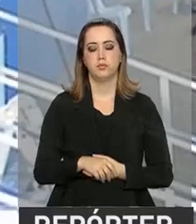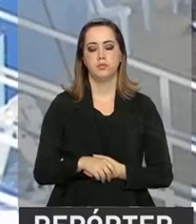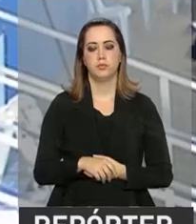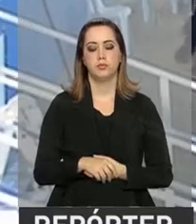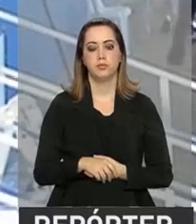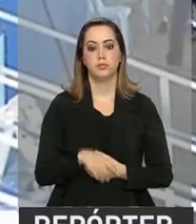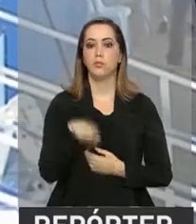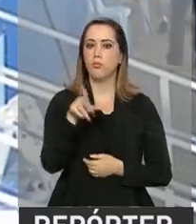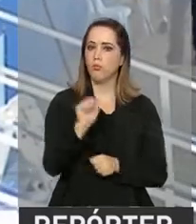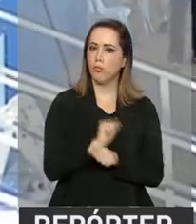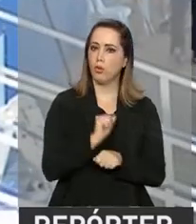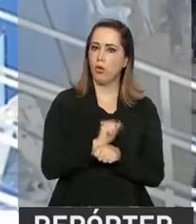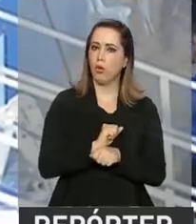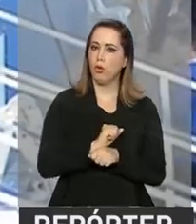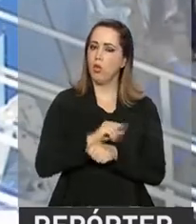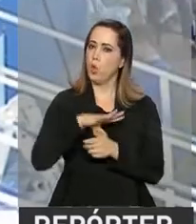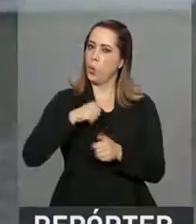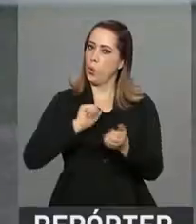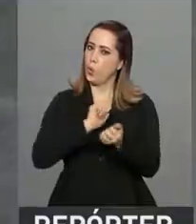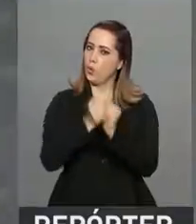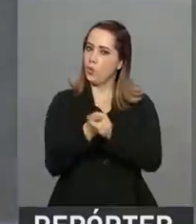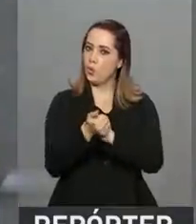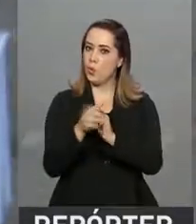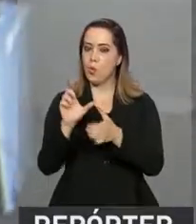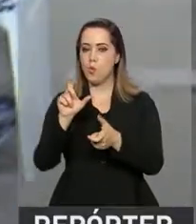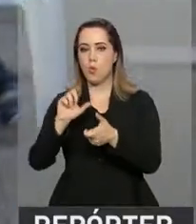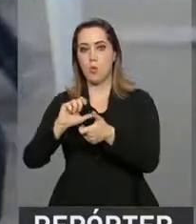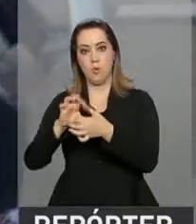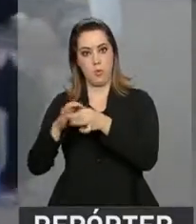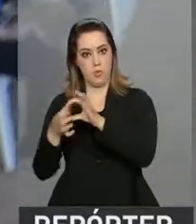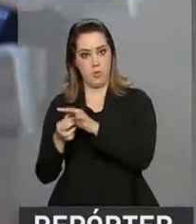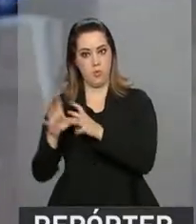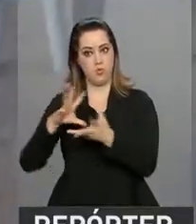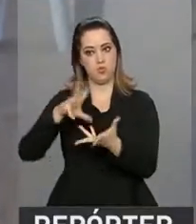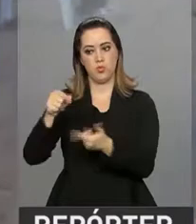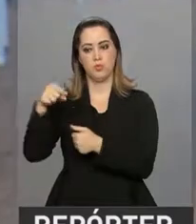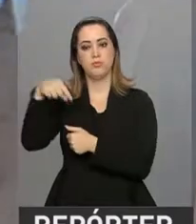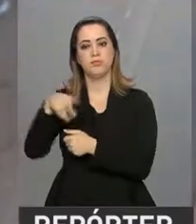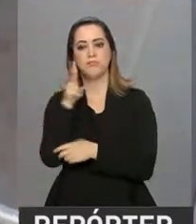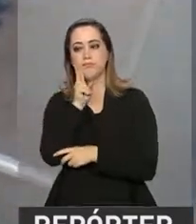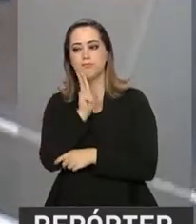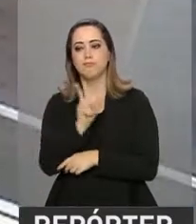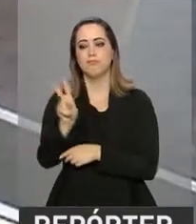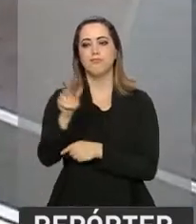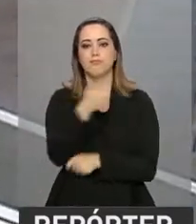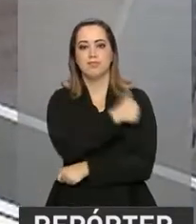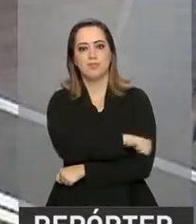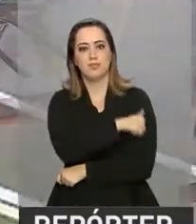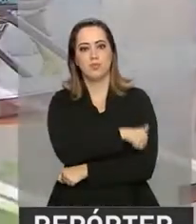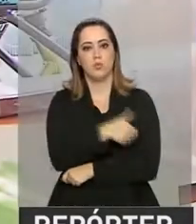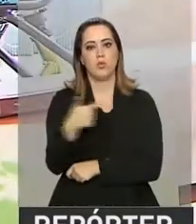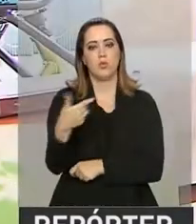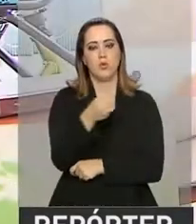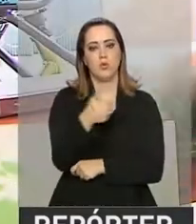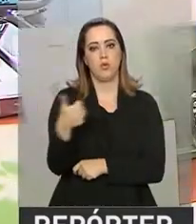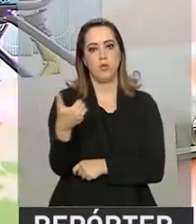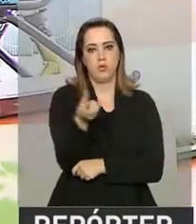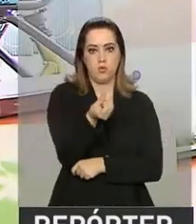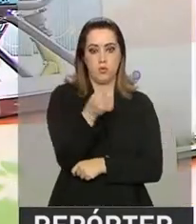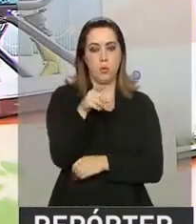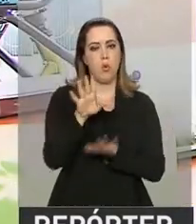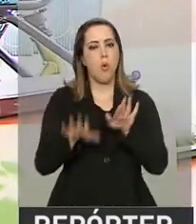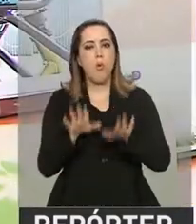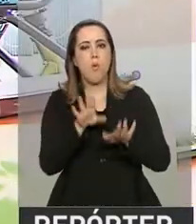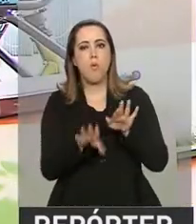enquanto os atletas do mundo todo concentram os holofotes nos jogos olímpicos do rio 2016 alguns brasileiros